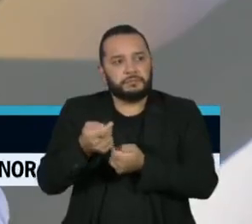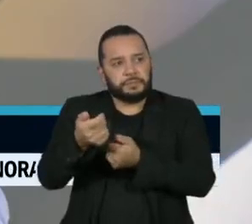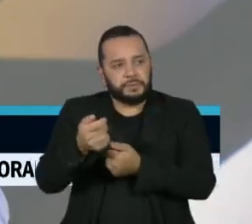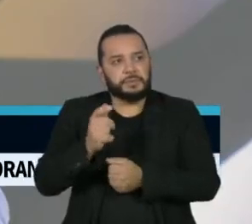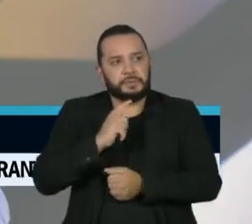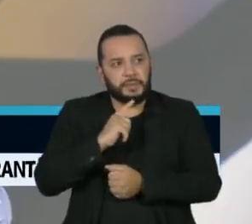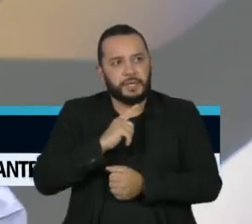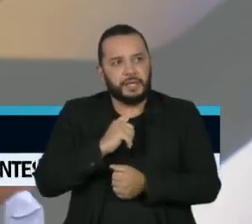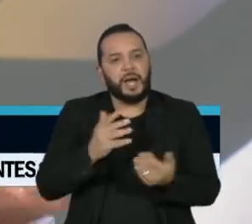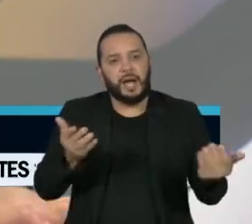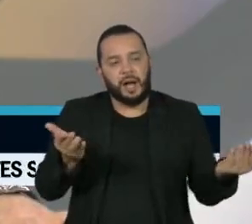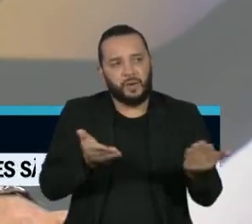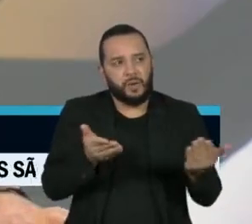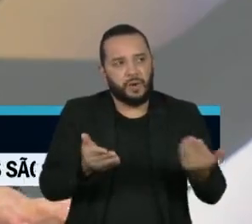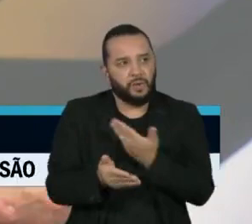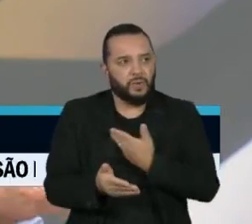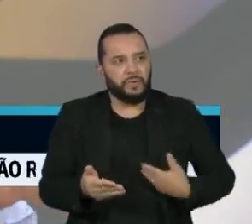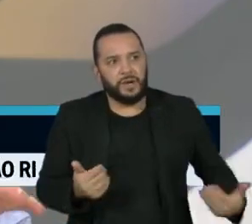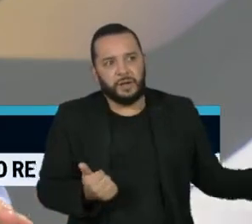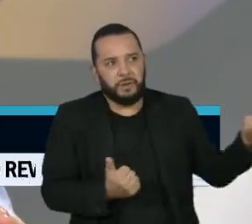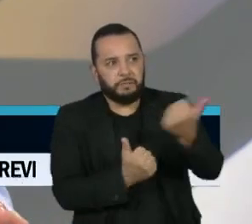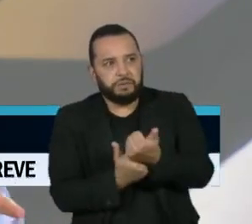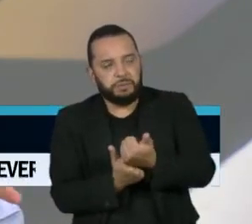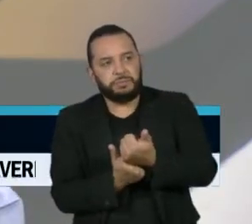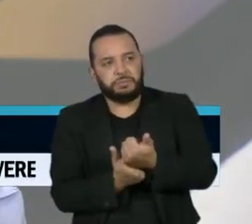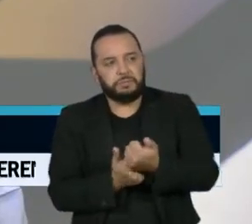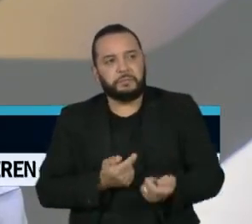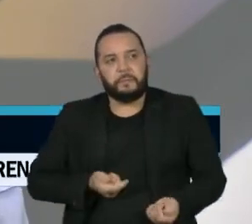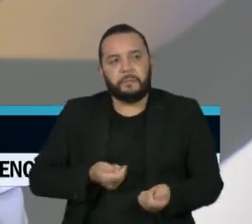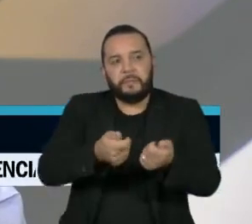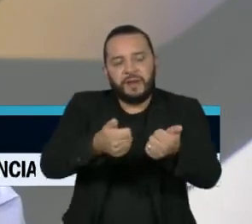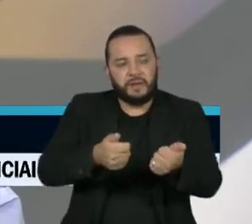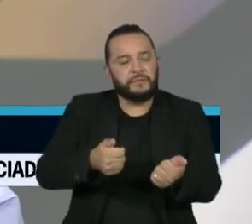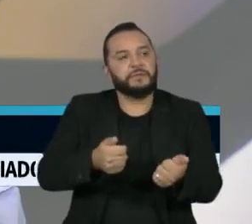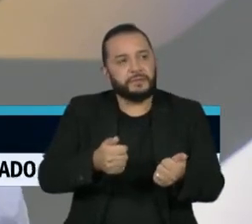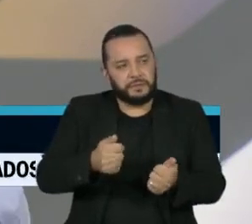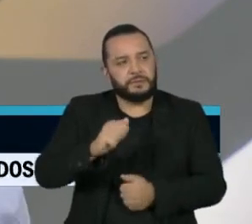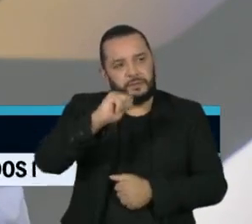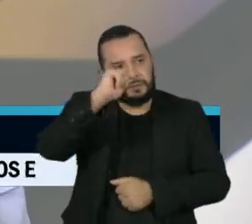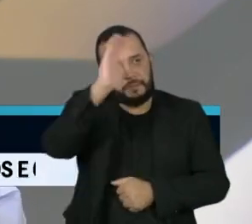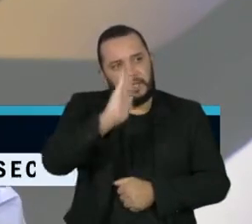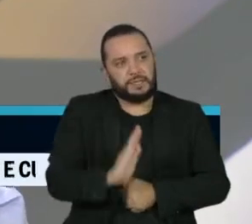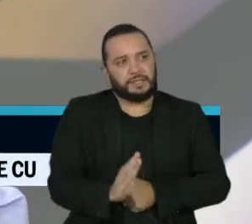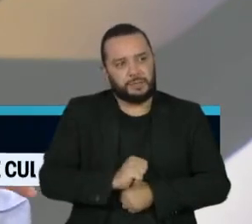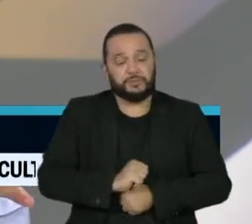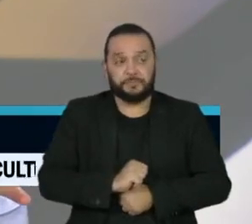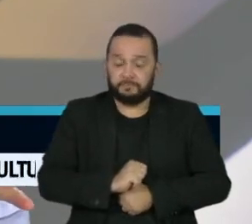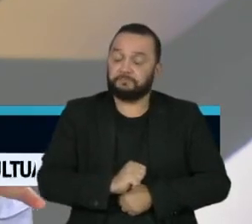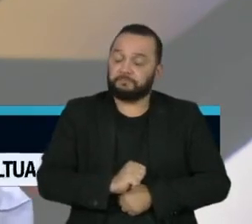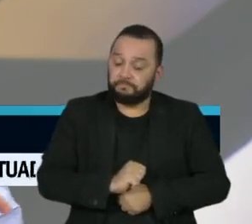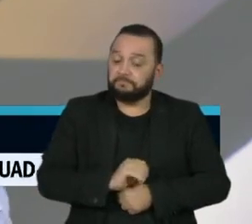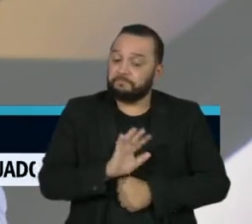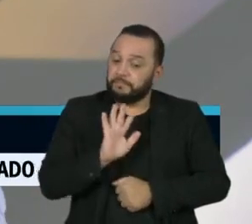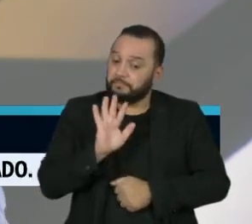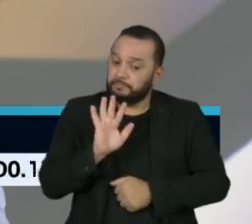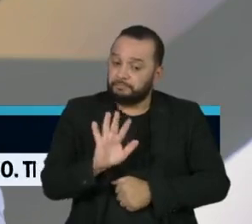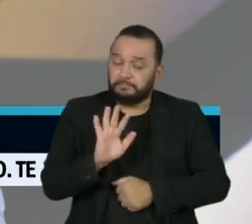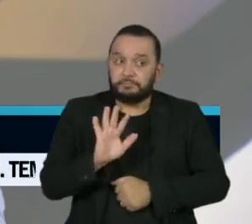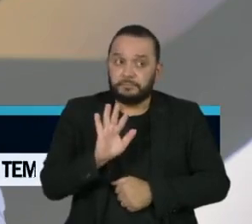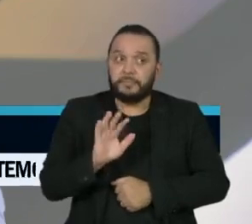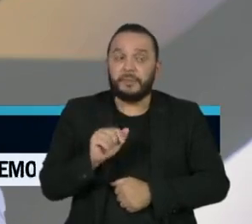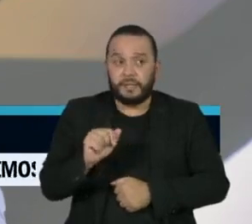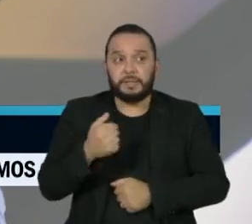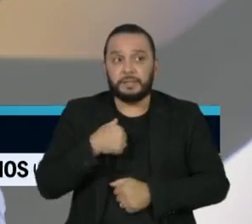substituídos neste governo. Mas foram substituídos de maneira abrupta e perderam a capacidade de